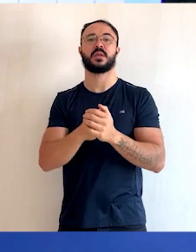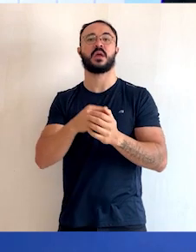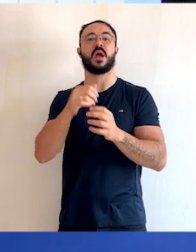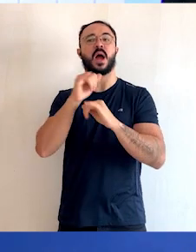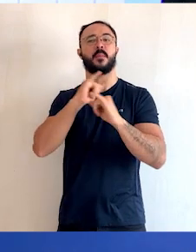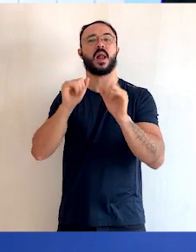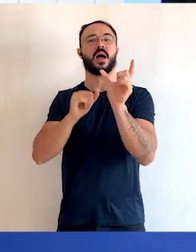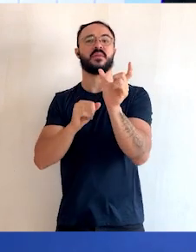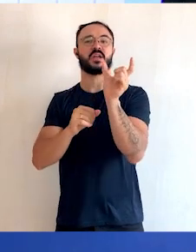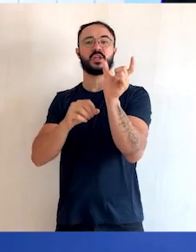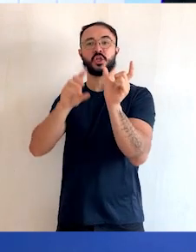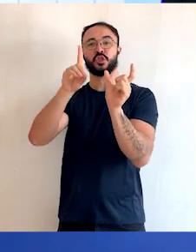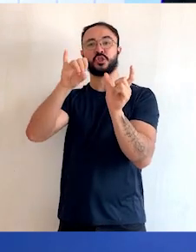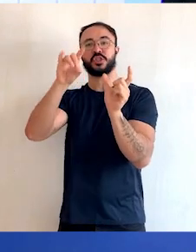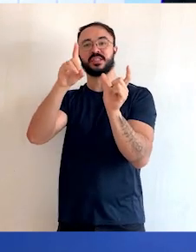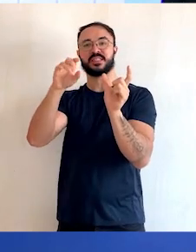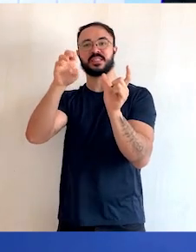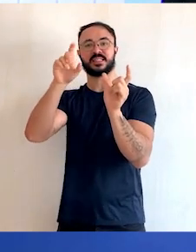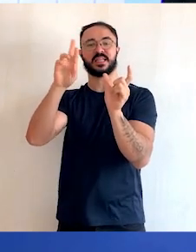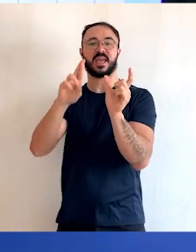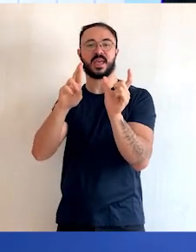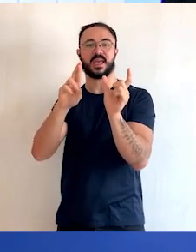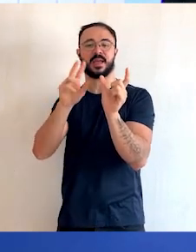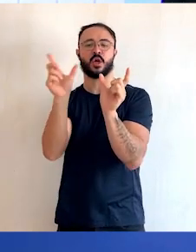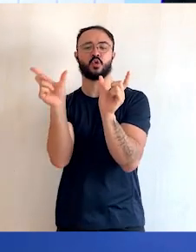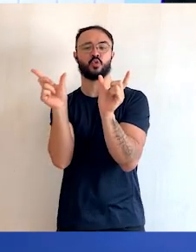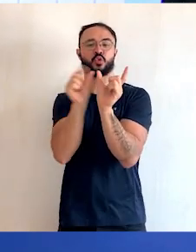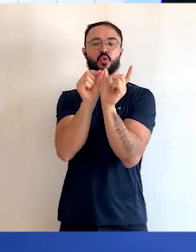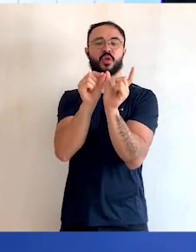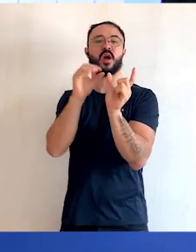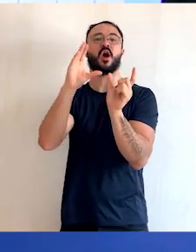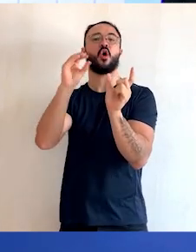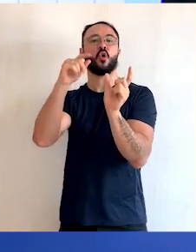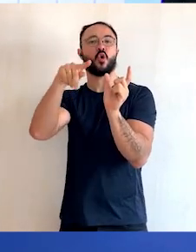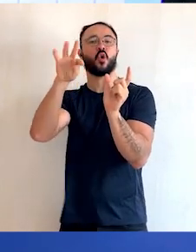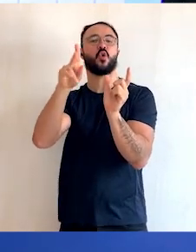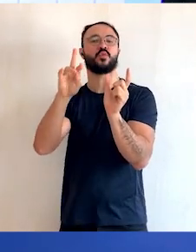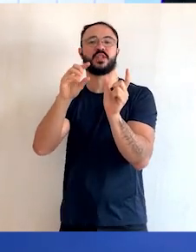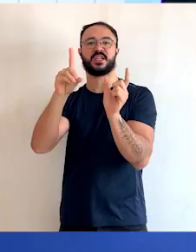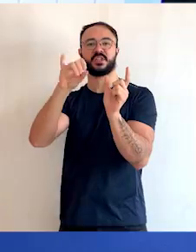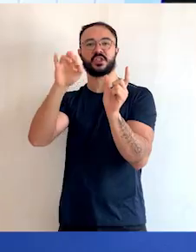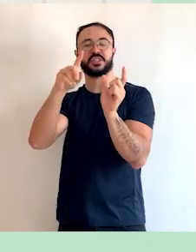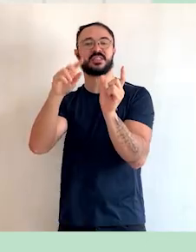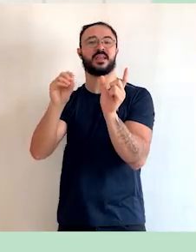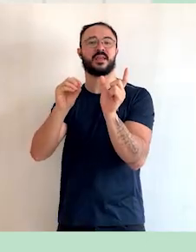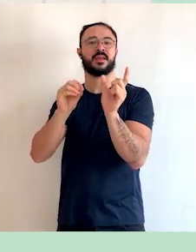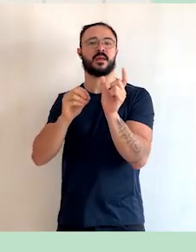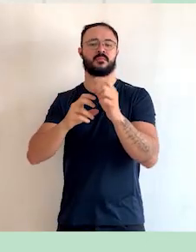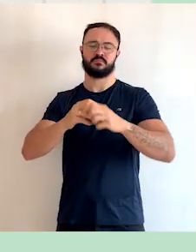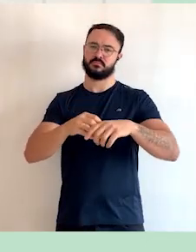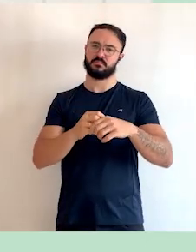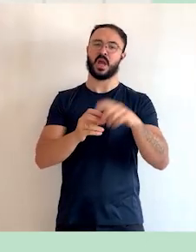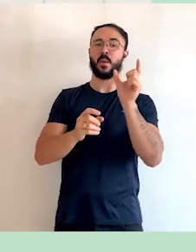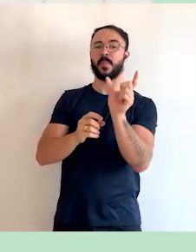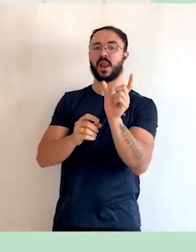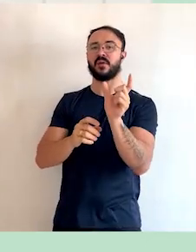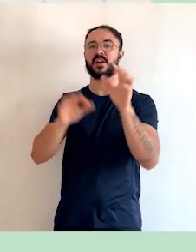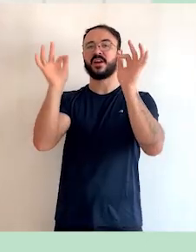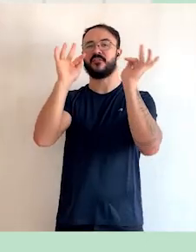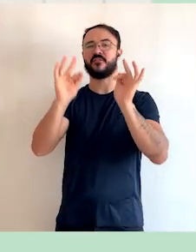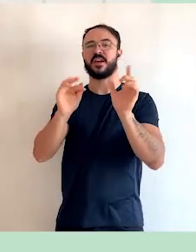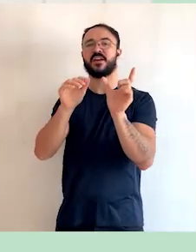podemos formar contradizer. Com a palavra primitiva feliz, podemos formar